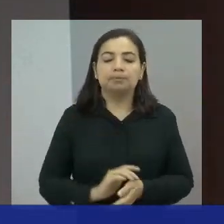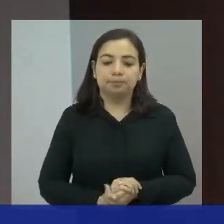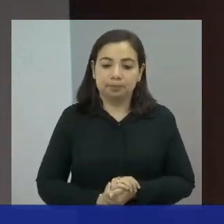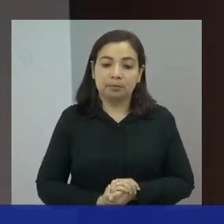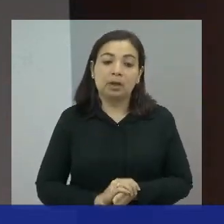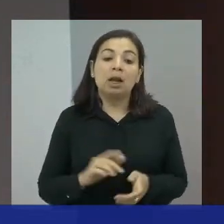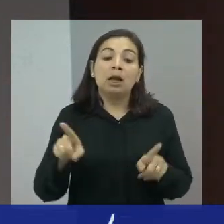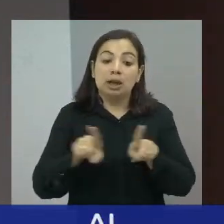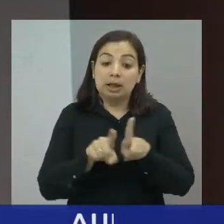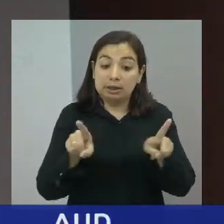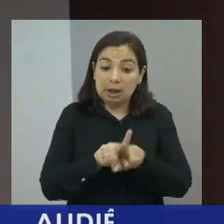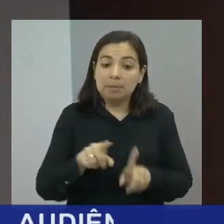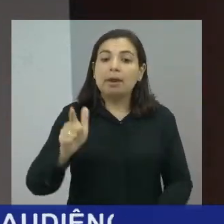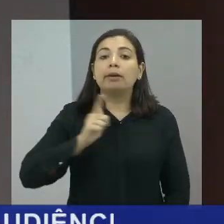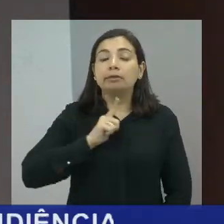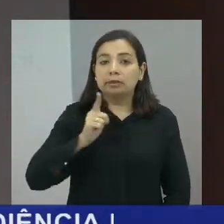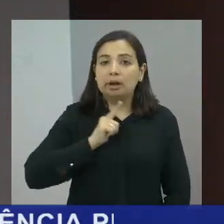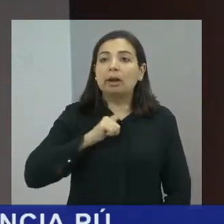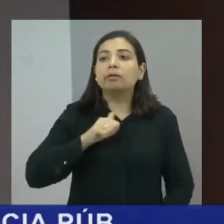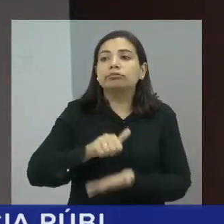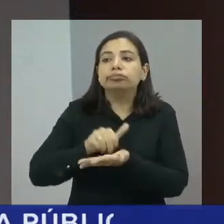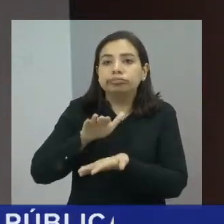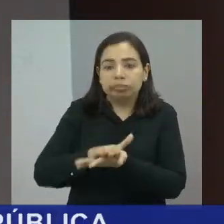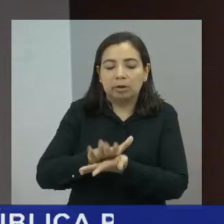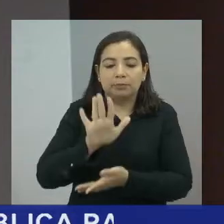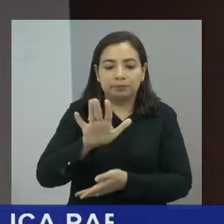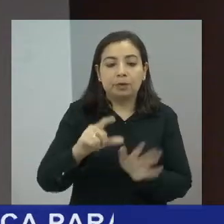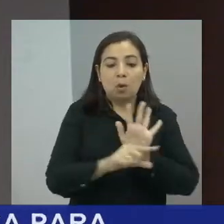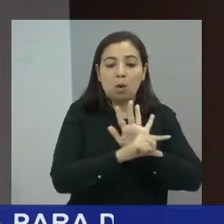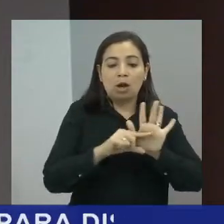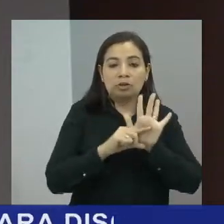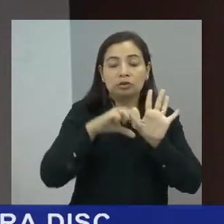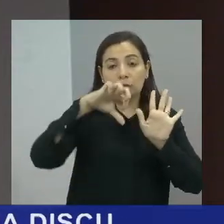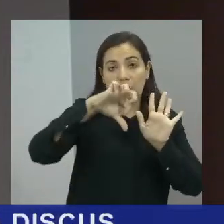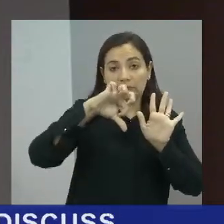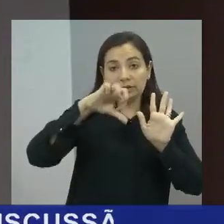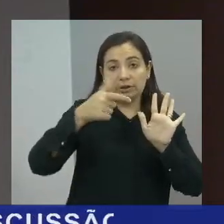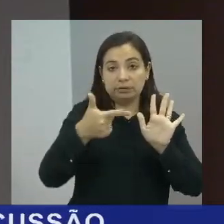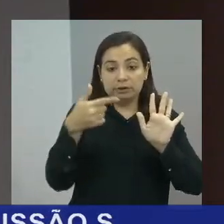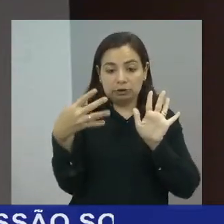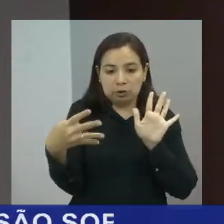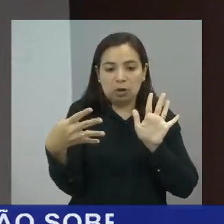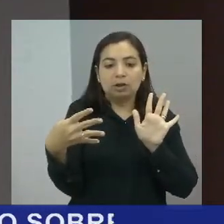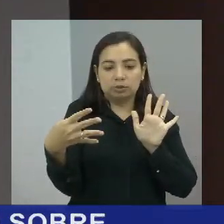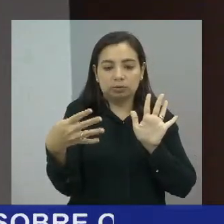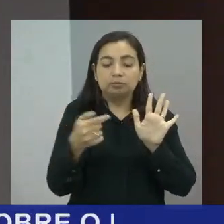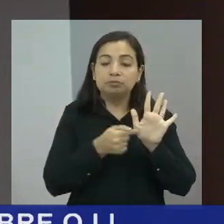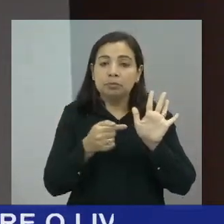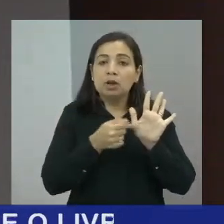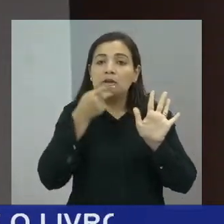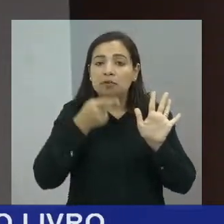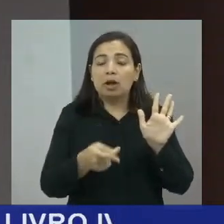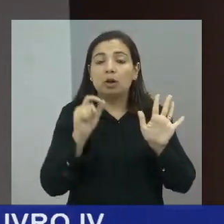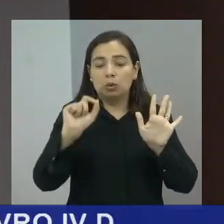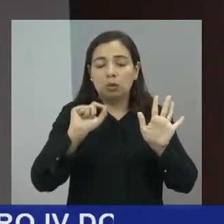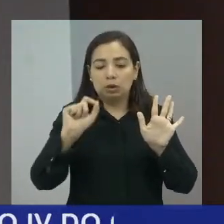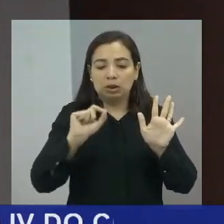penalidades. Um exemplo, o artigo 924, que diz assim: